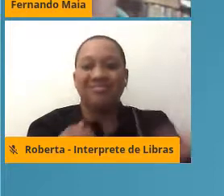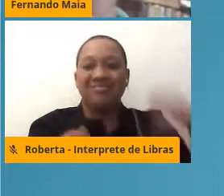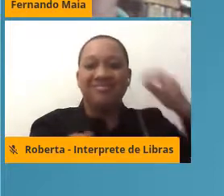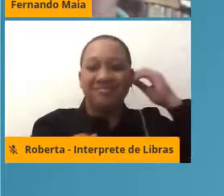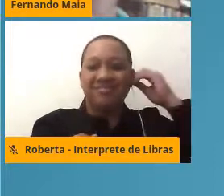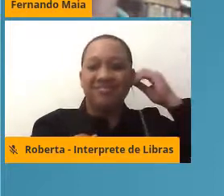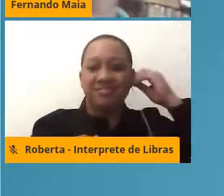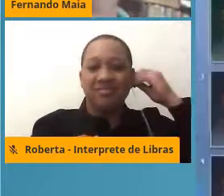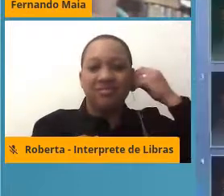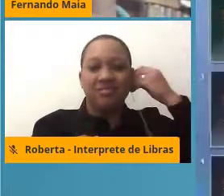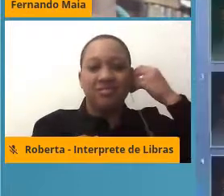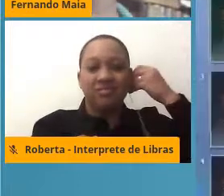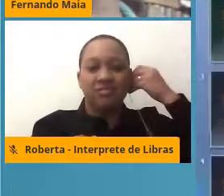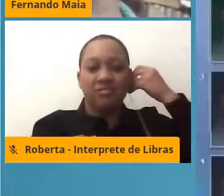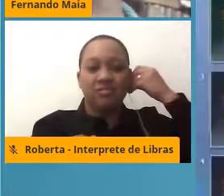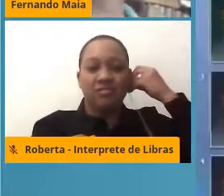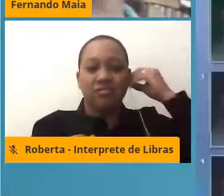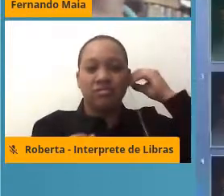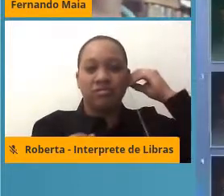Aí.